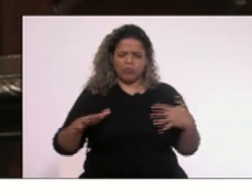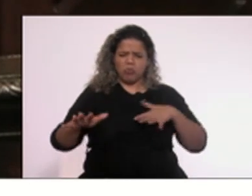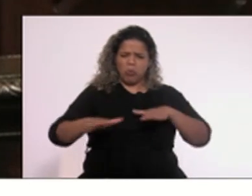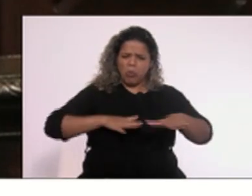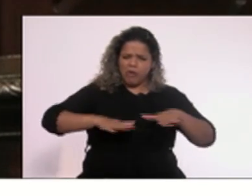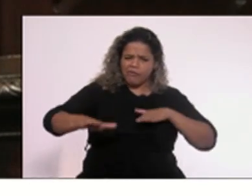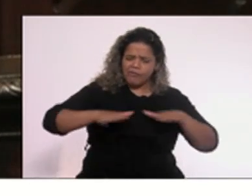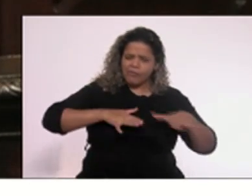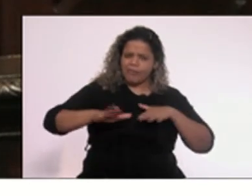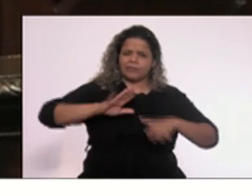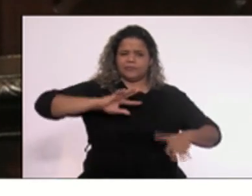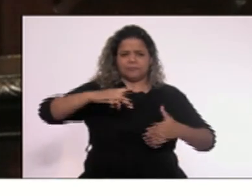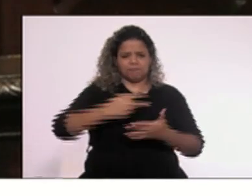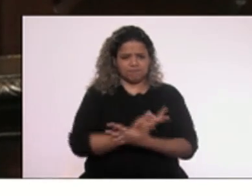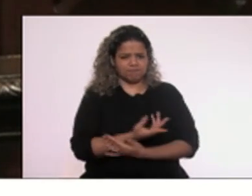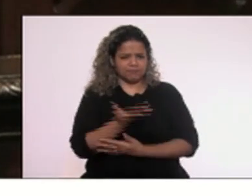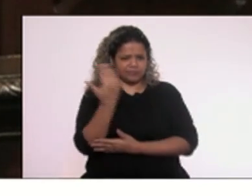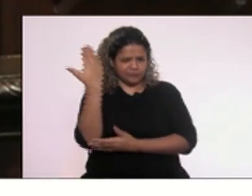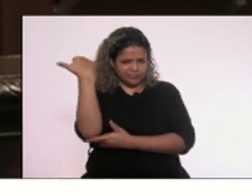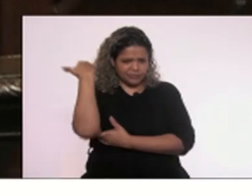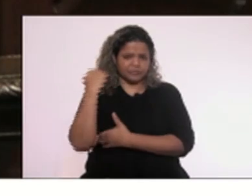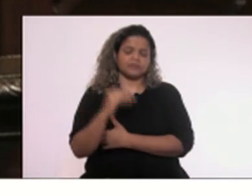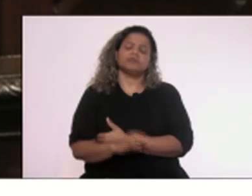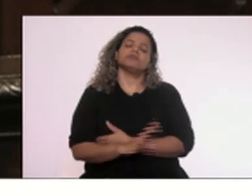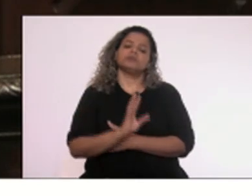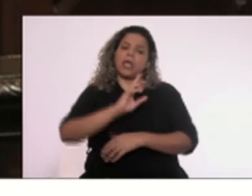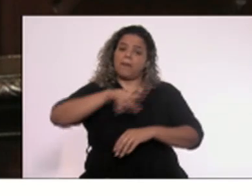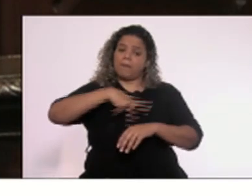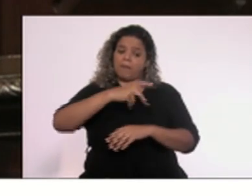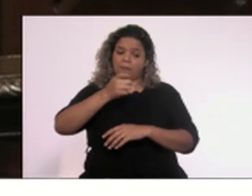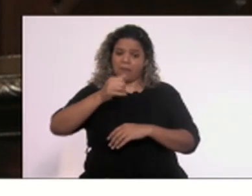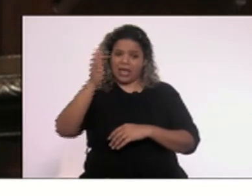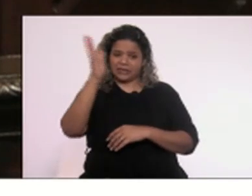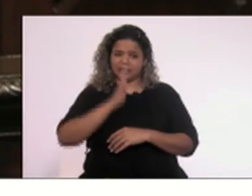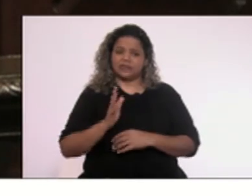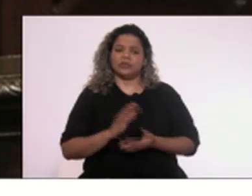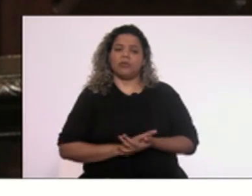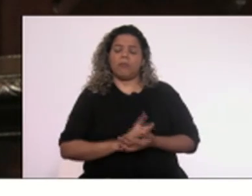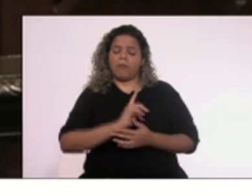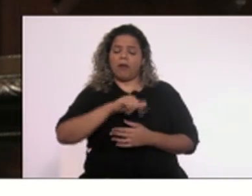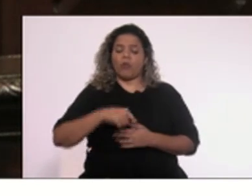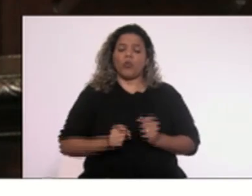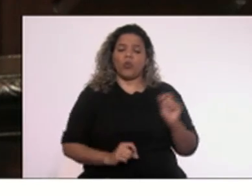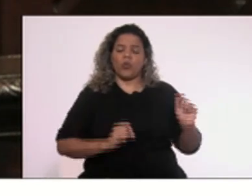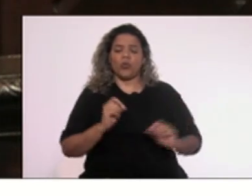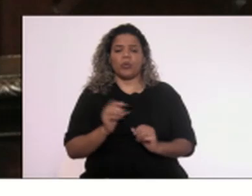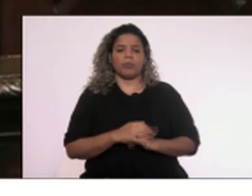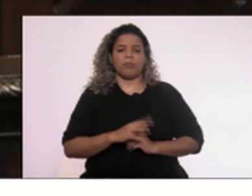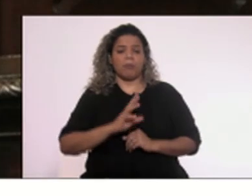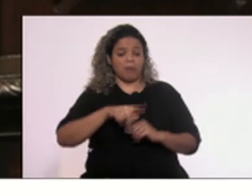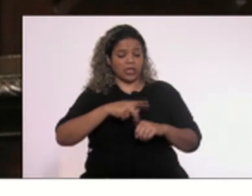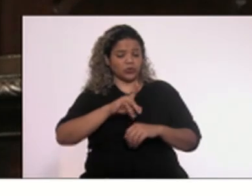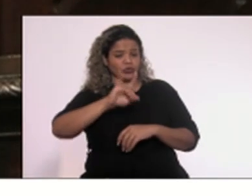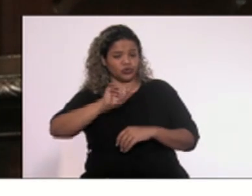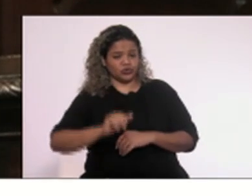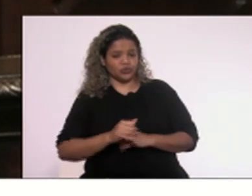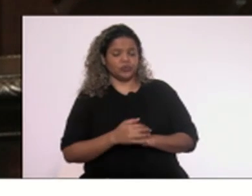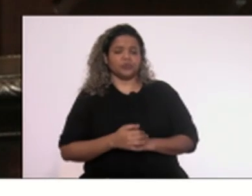movimentos que aconteciam na nossa parte do país, para que o país um